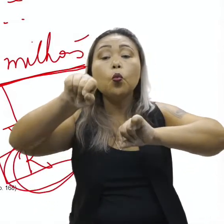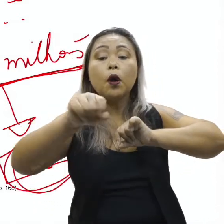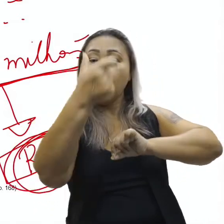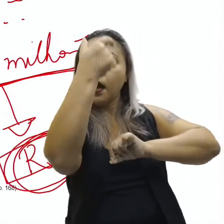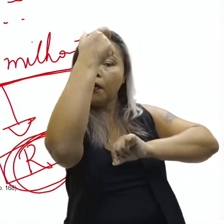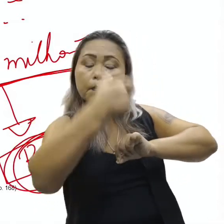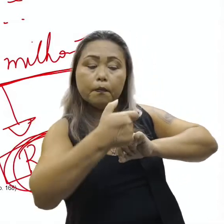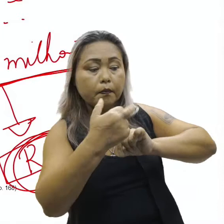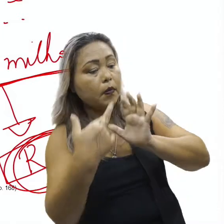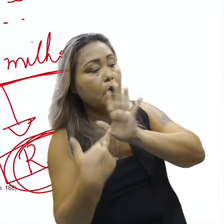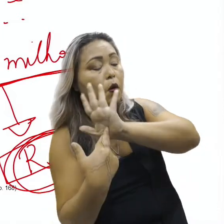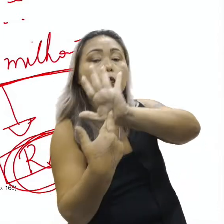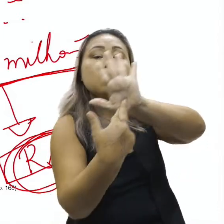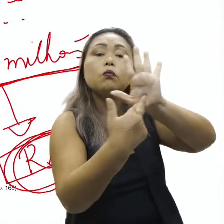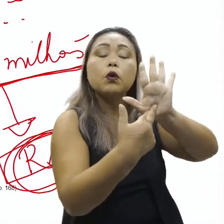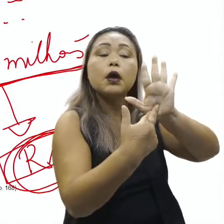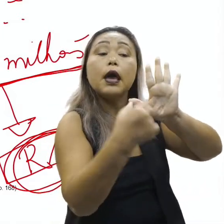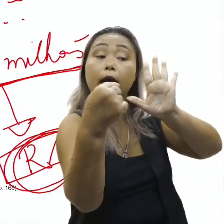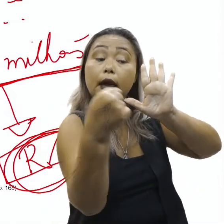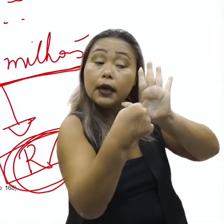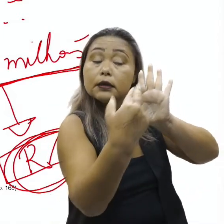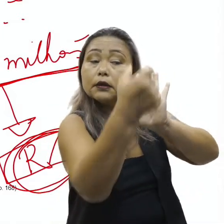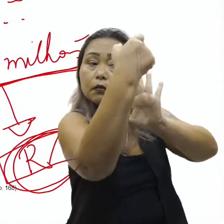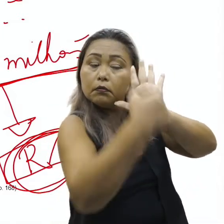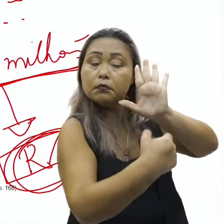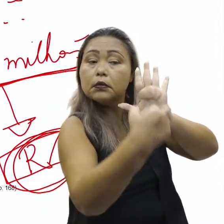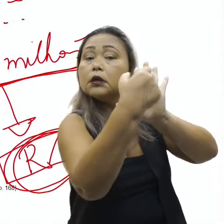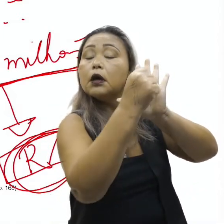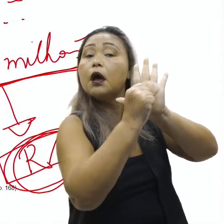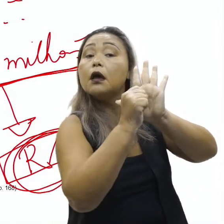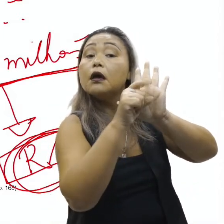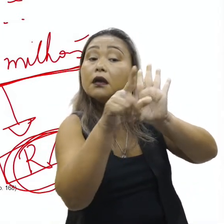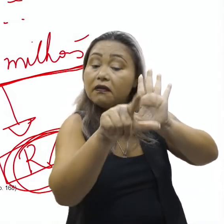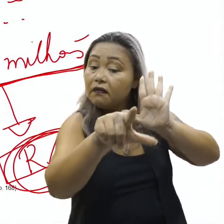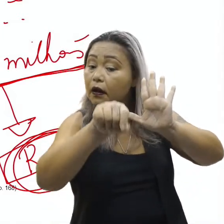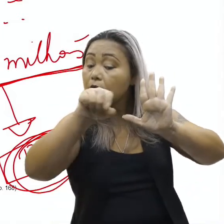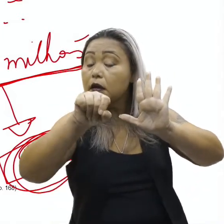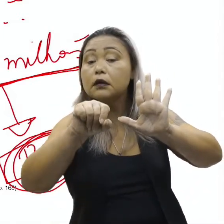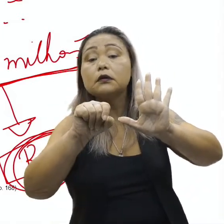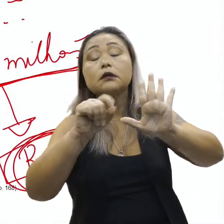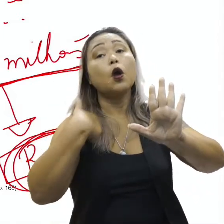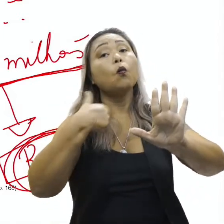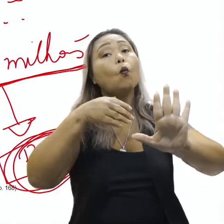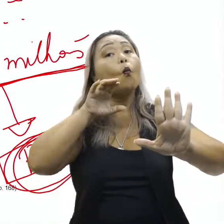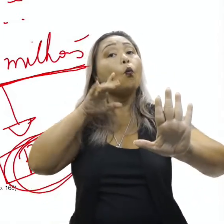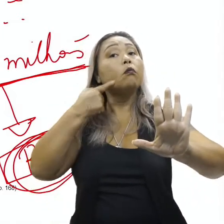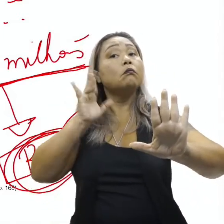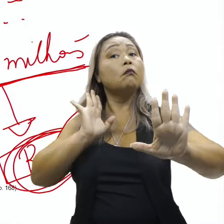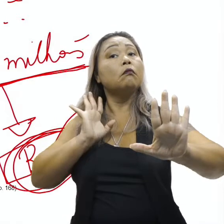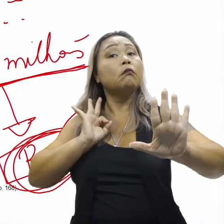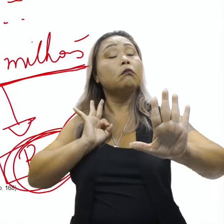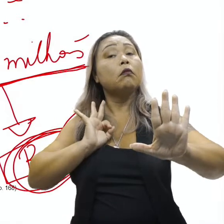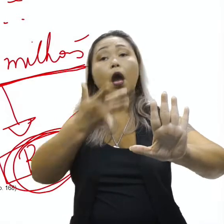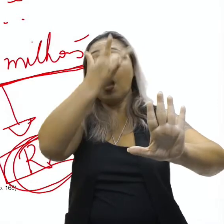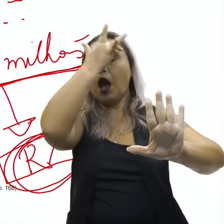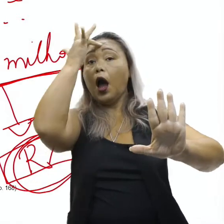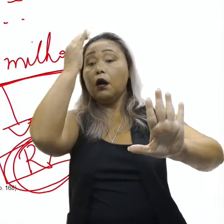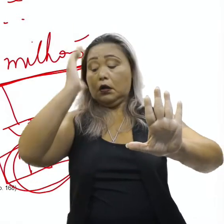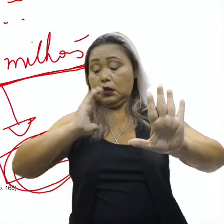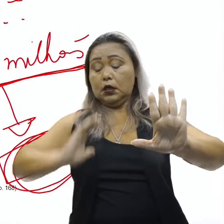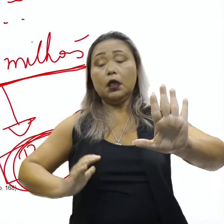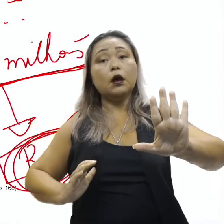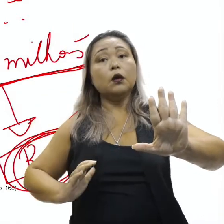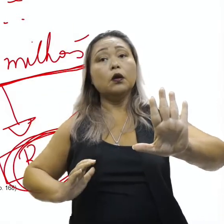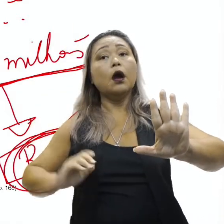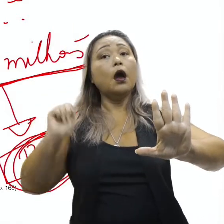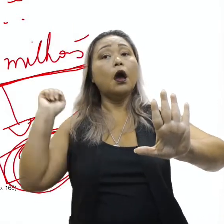representantes que vão decidir por elas. Então, assim, essas pessoas, esses cidadãos, eles vão